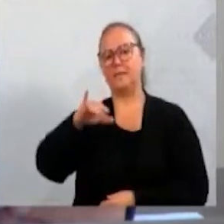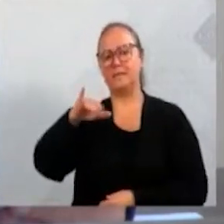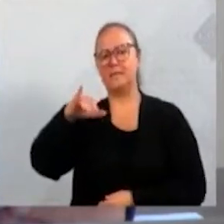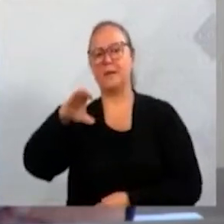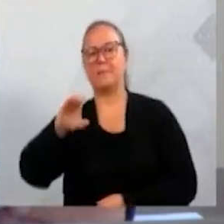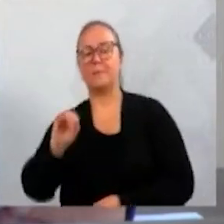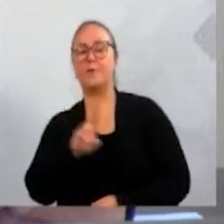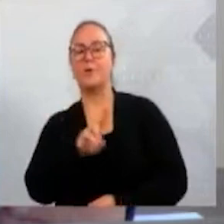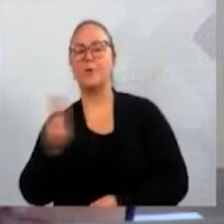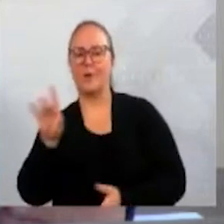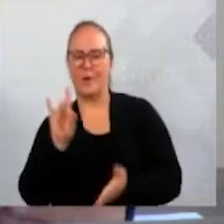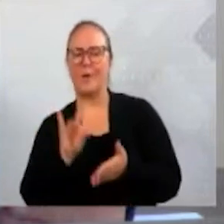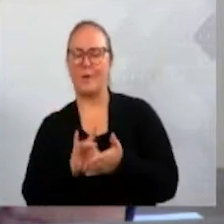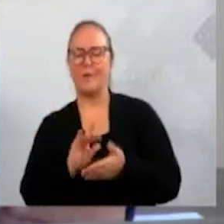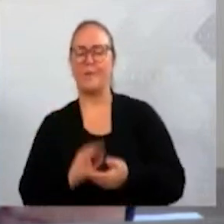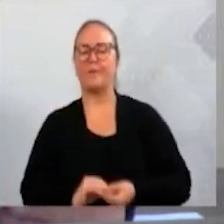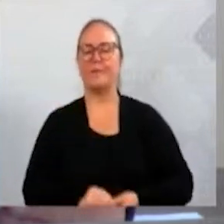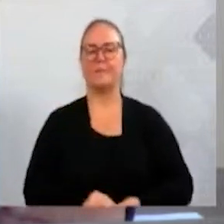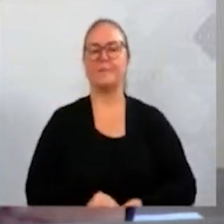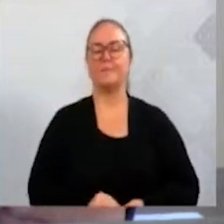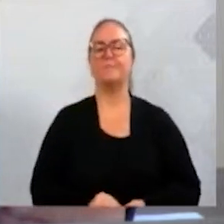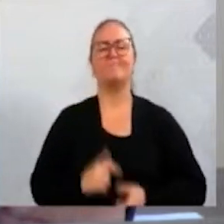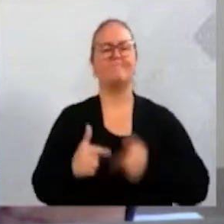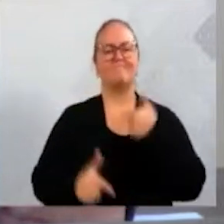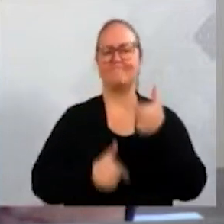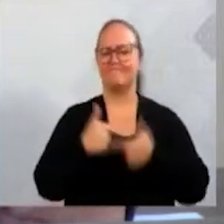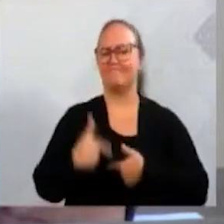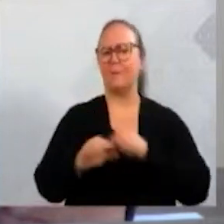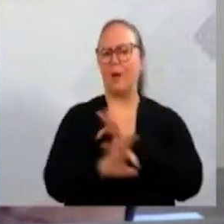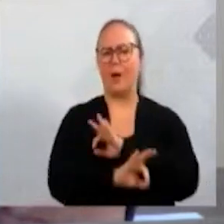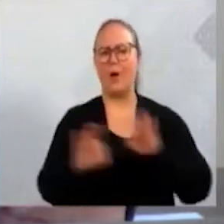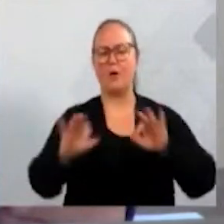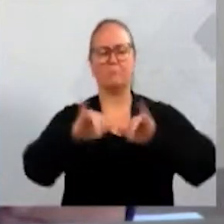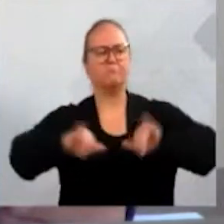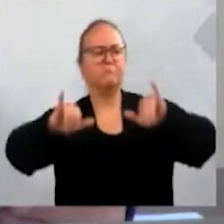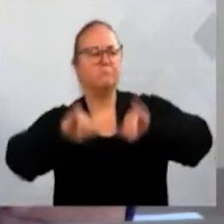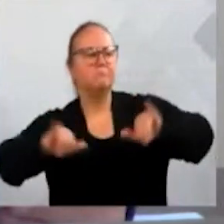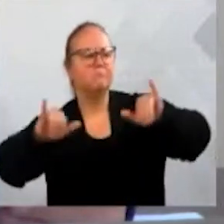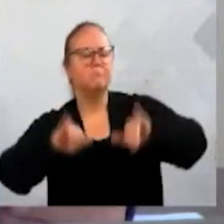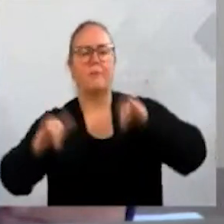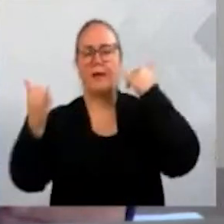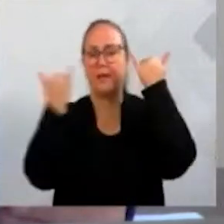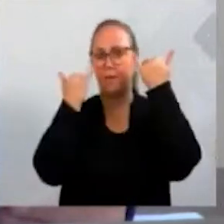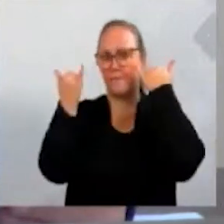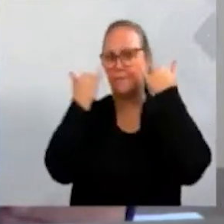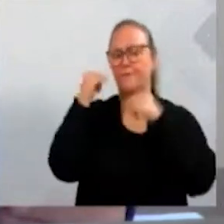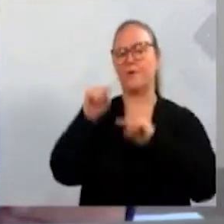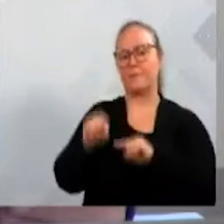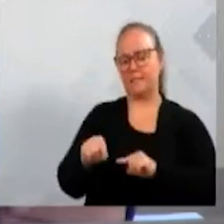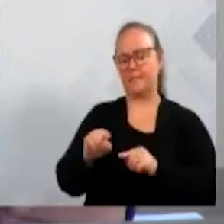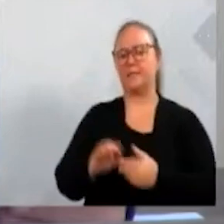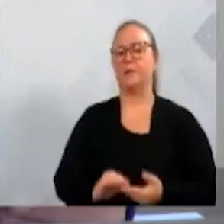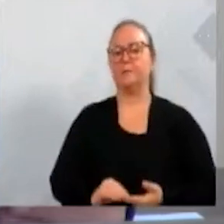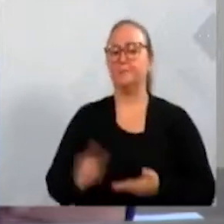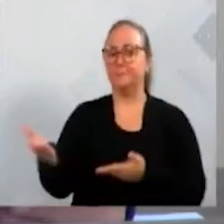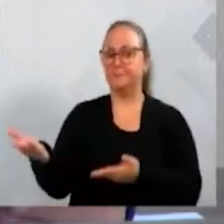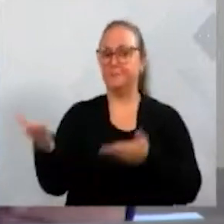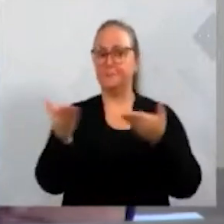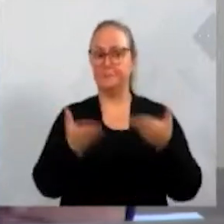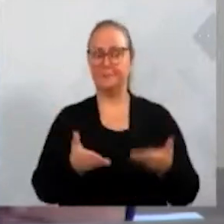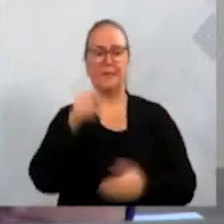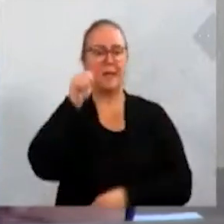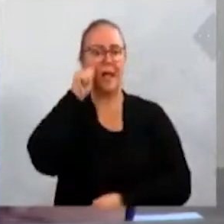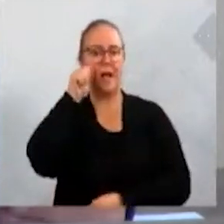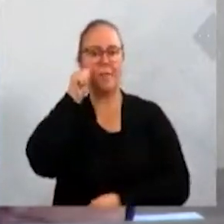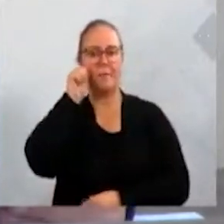excelente trabalho levando informação jornalística à comunidade blumenauense convidamos então o vereador viira para